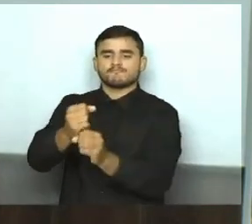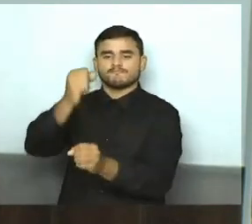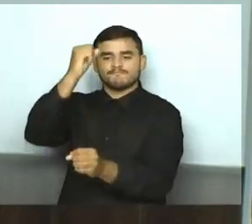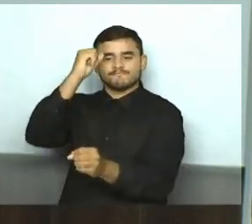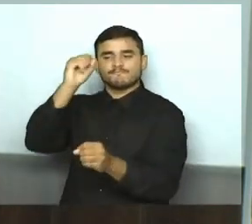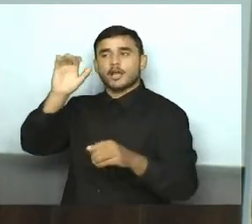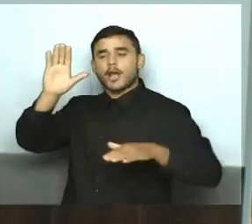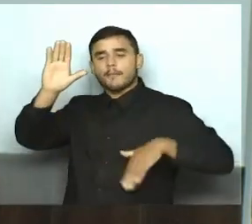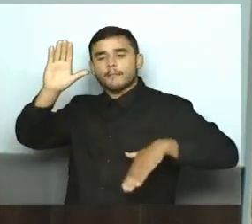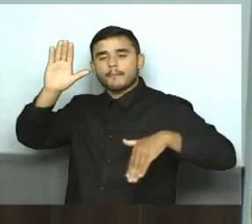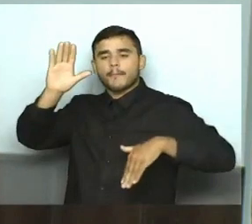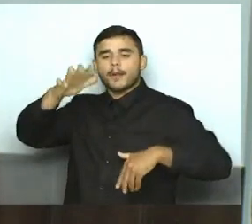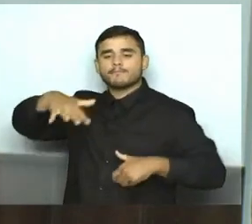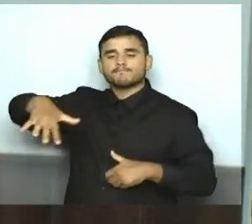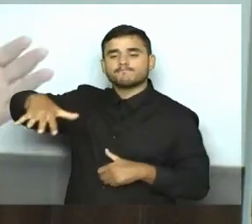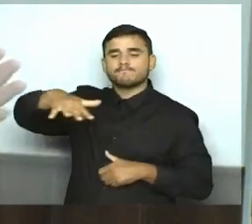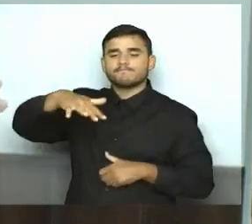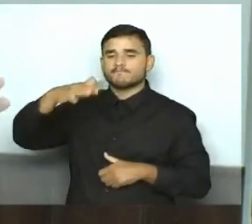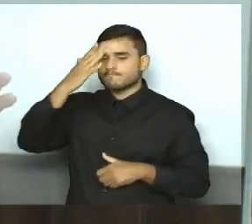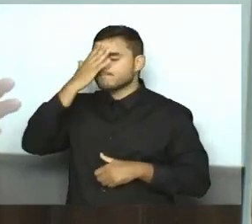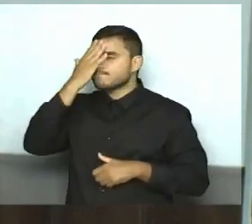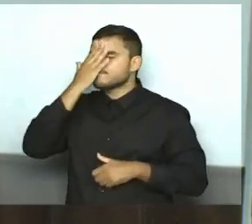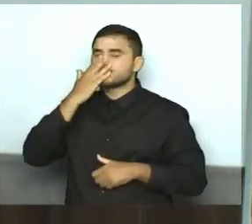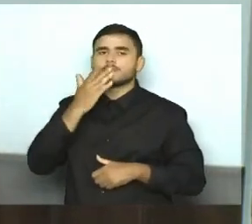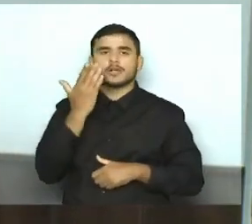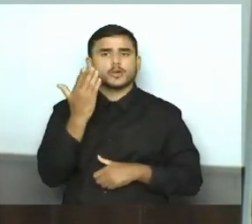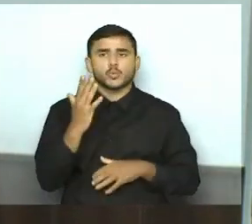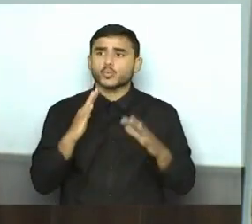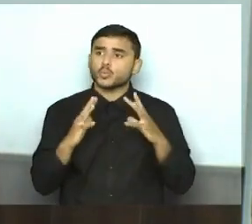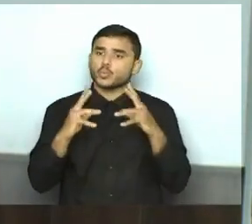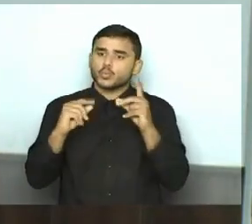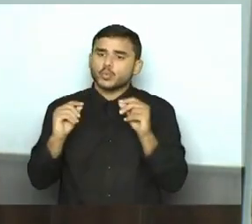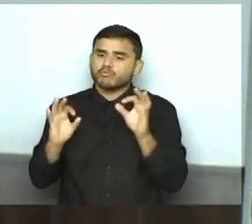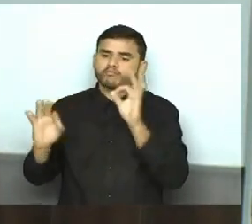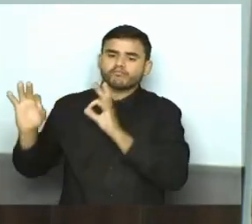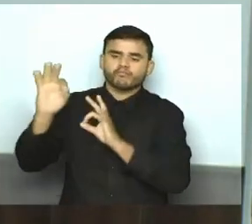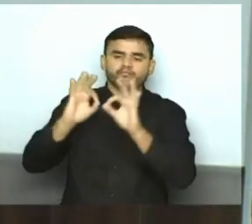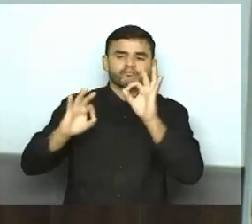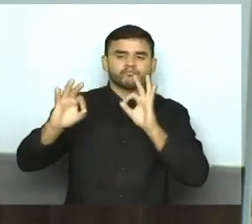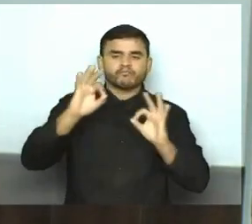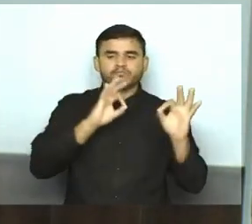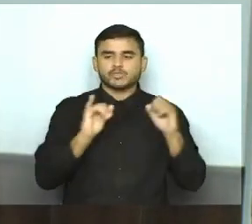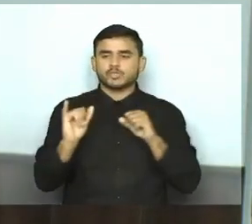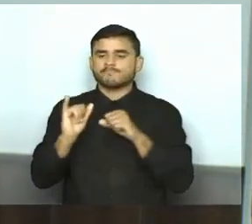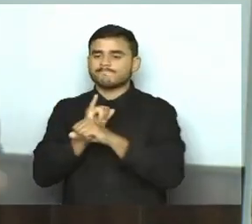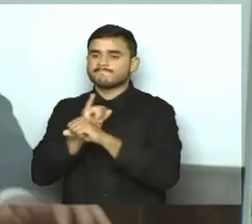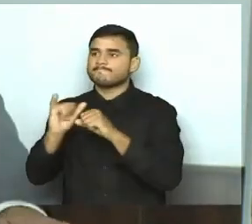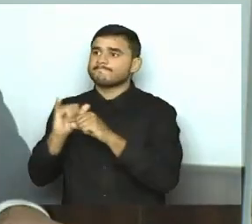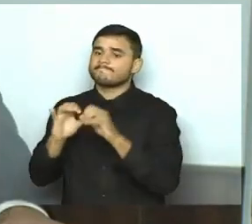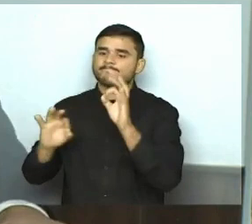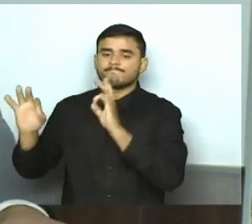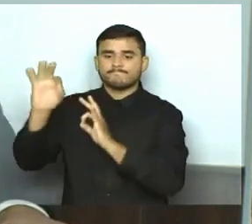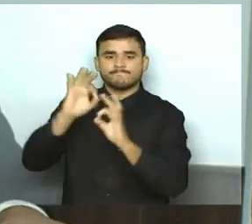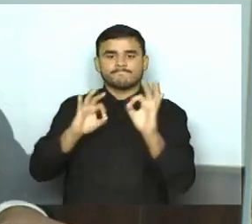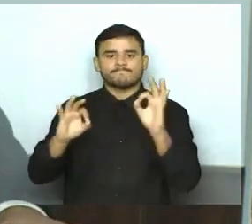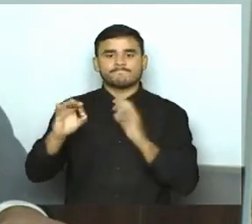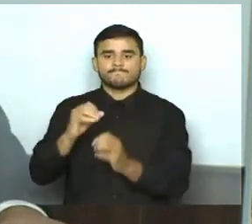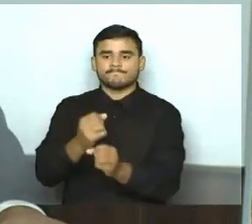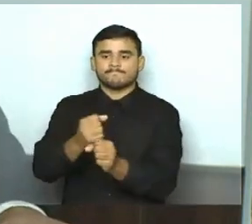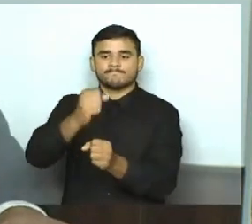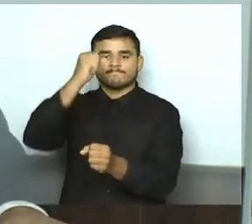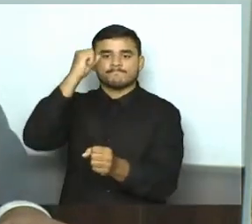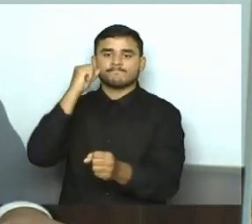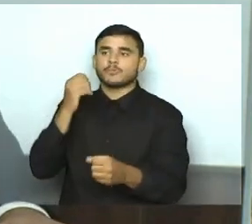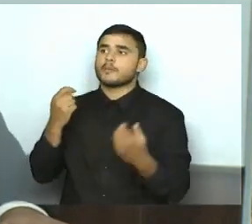tantos discutimos aqui nessa casa ao longo dos últimos anos, discutimos maneiras de revitalizar aquela área,